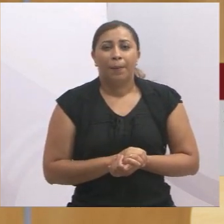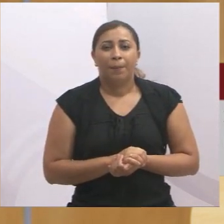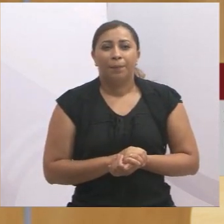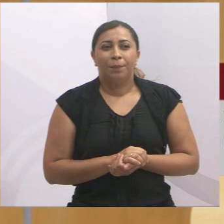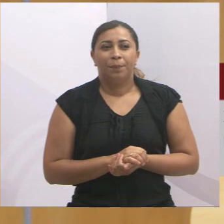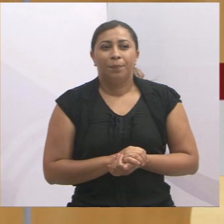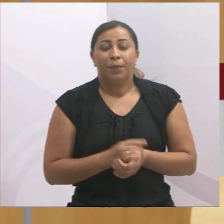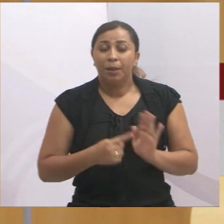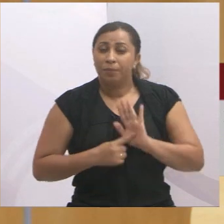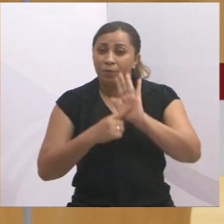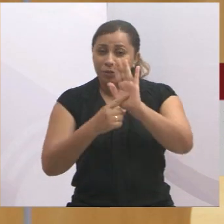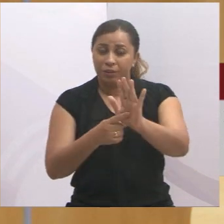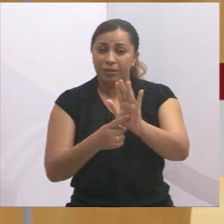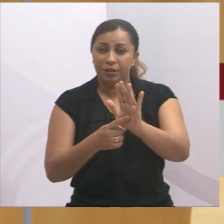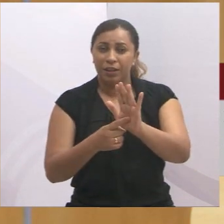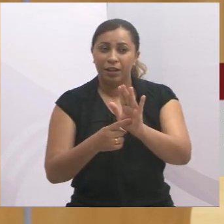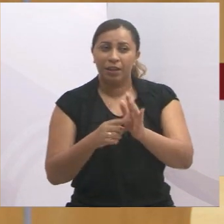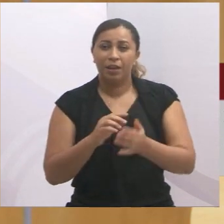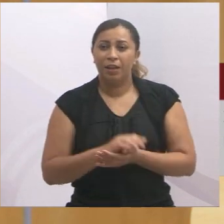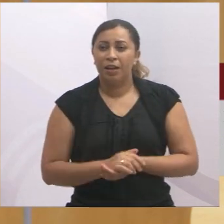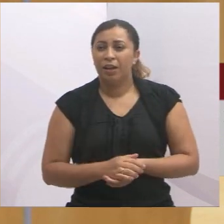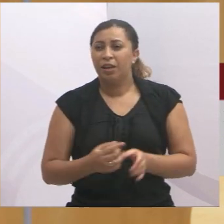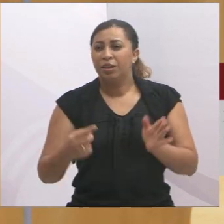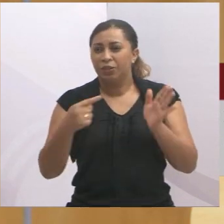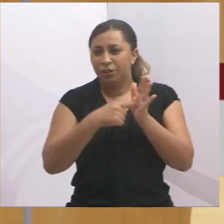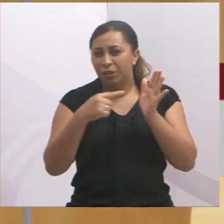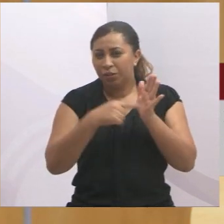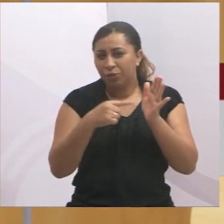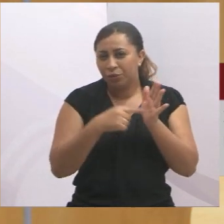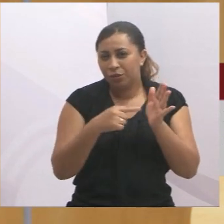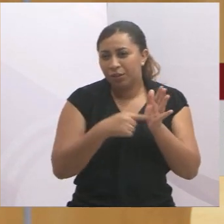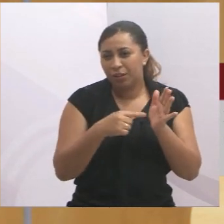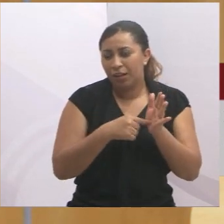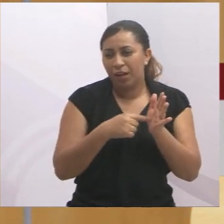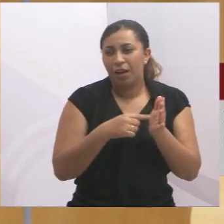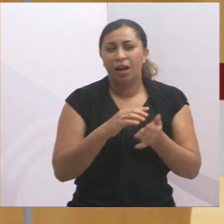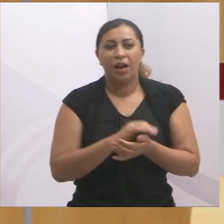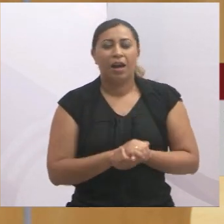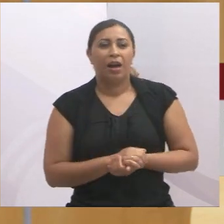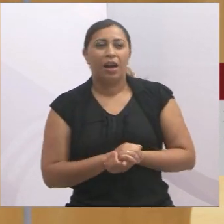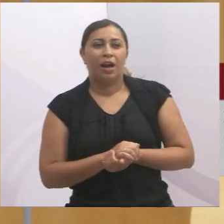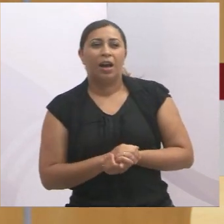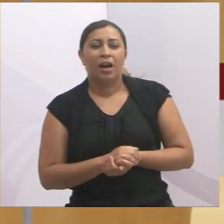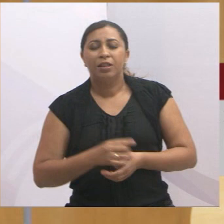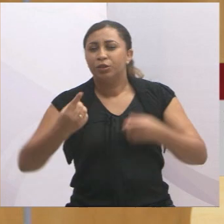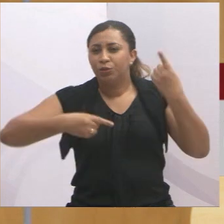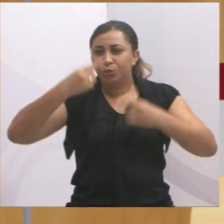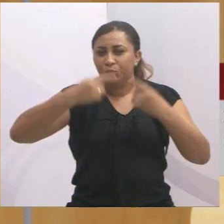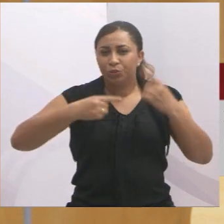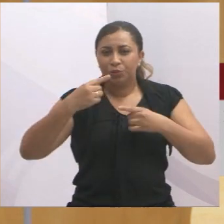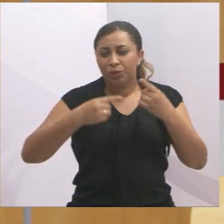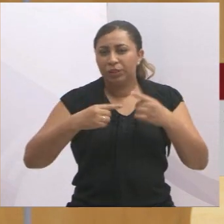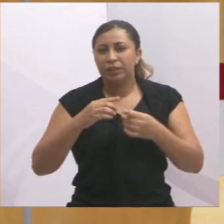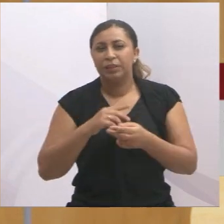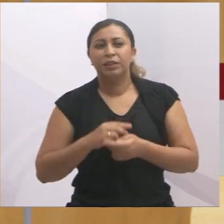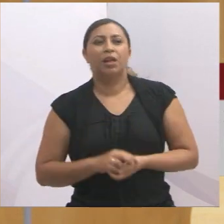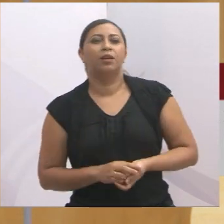as injustiças e também sejam presentes na discussão da política